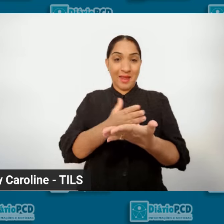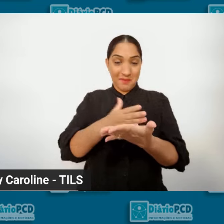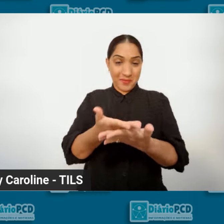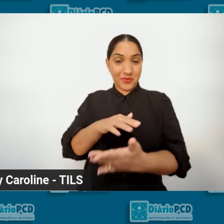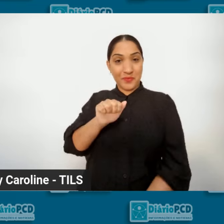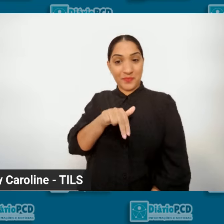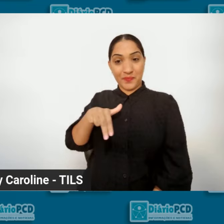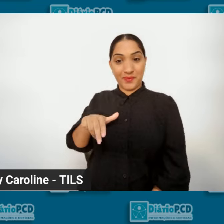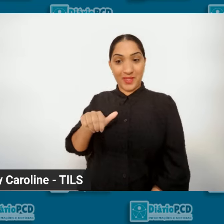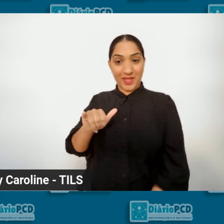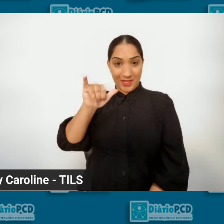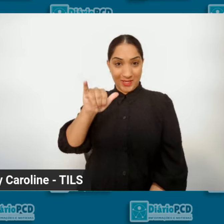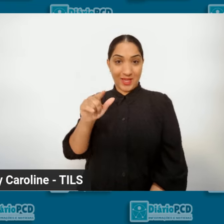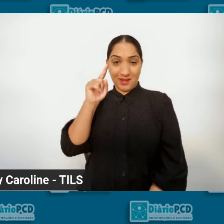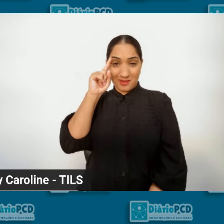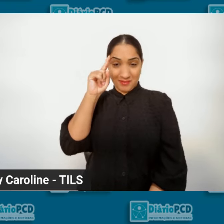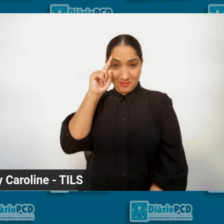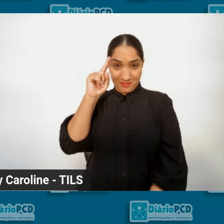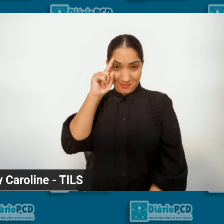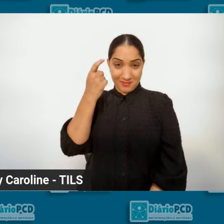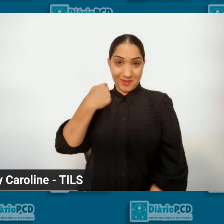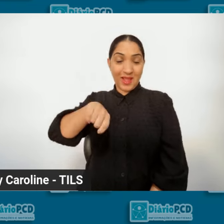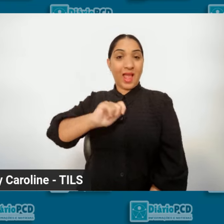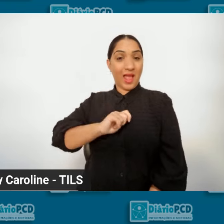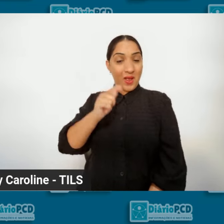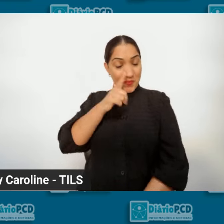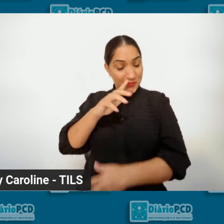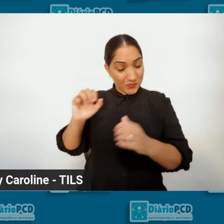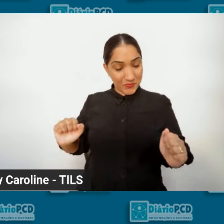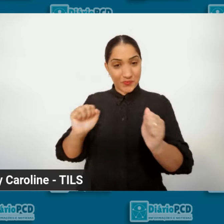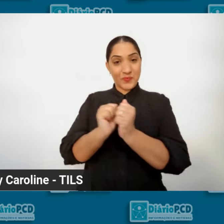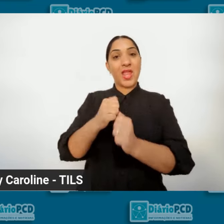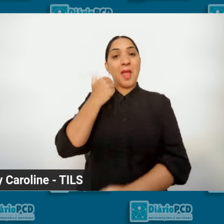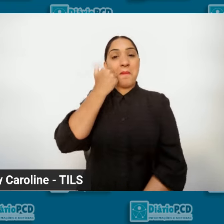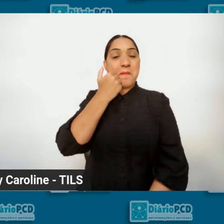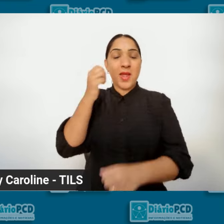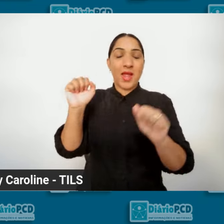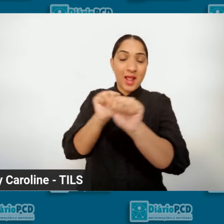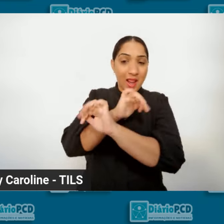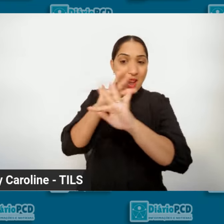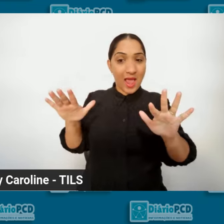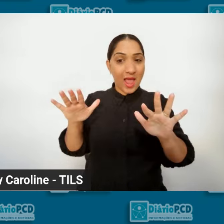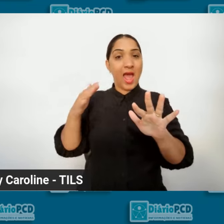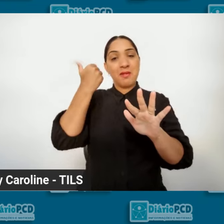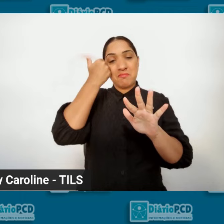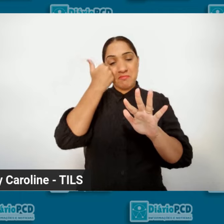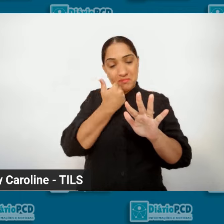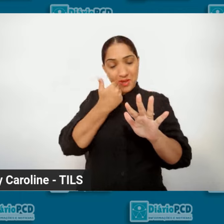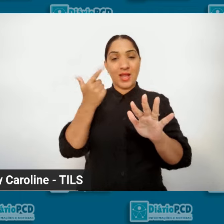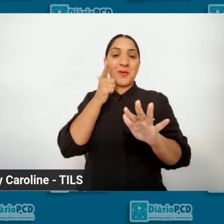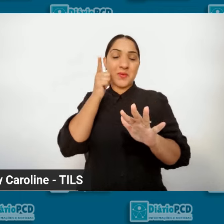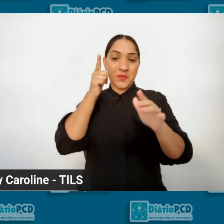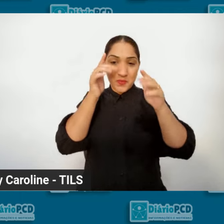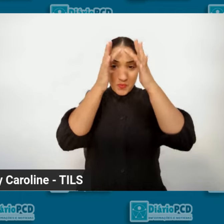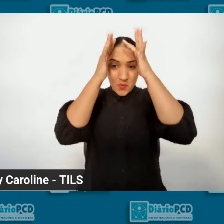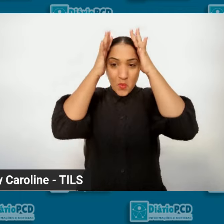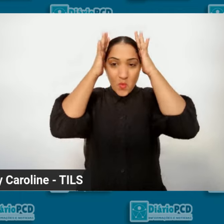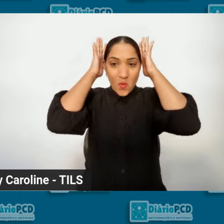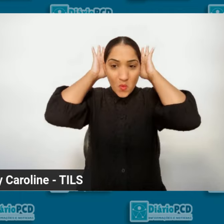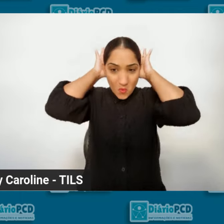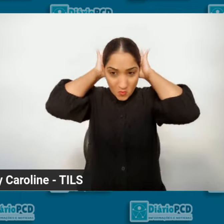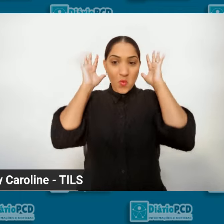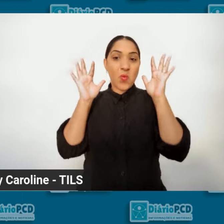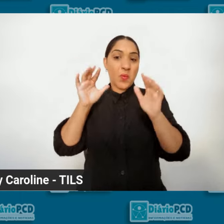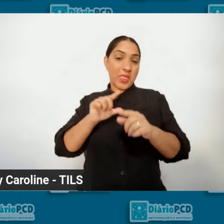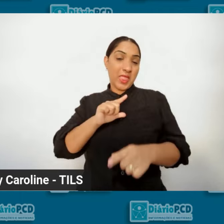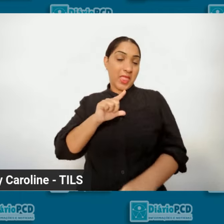tudo em Libras na noite dessa segunda-feira. A Anne Caroline é uma mulher de pele clara, pele lisa, cabelos bem lisos, amarrados na altura